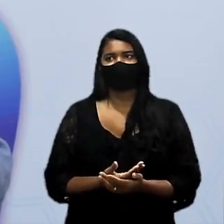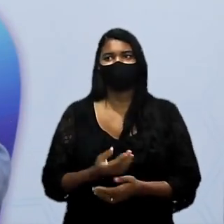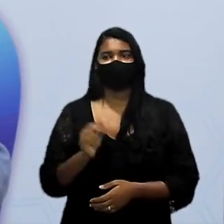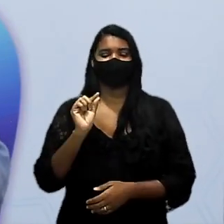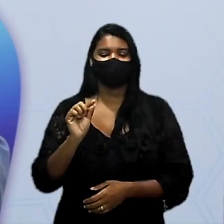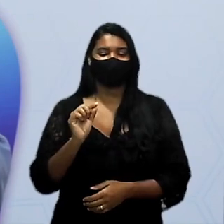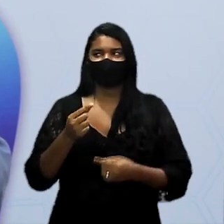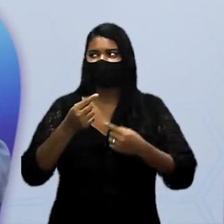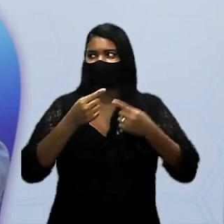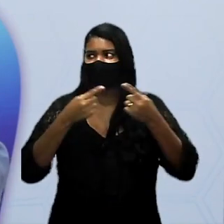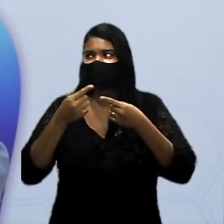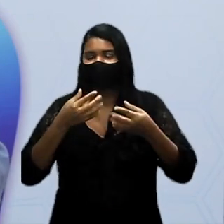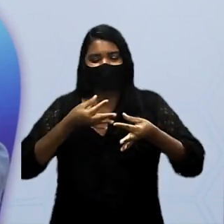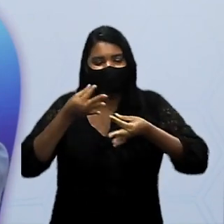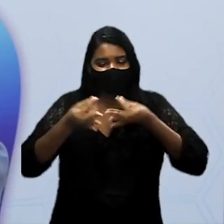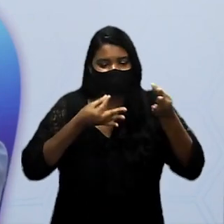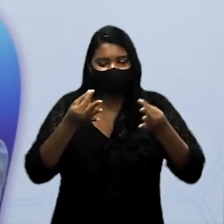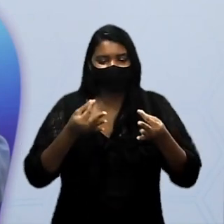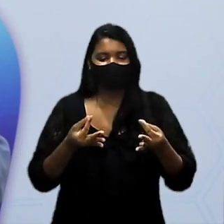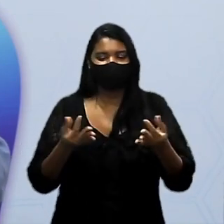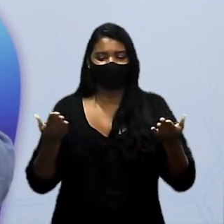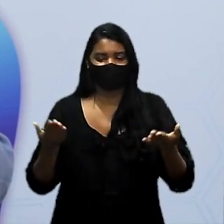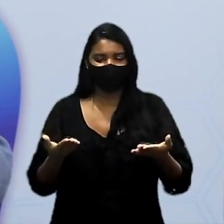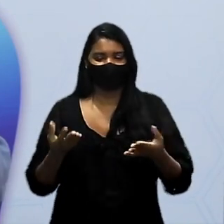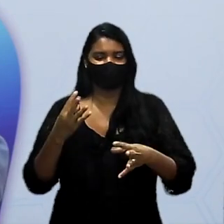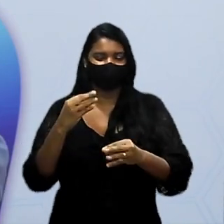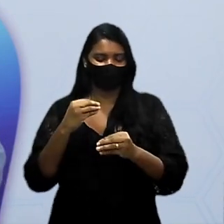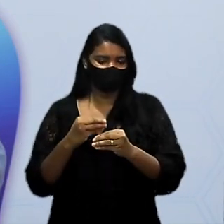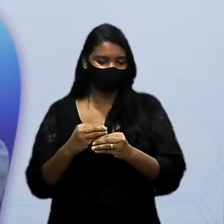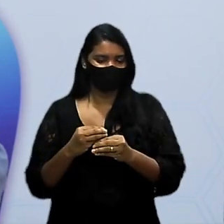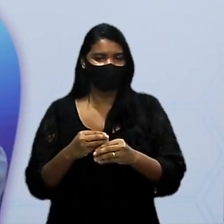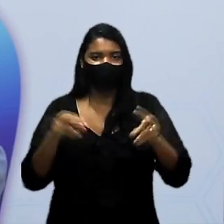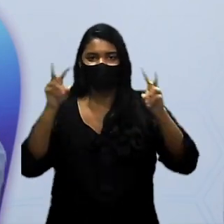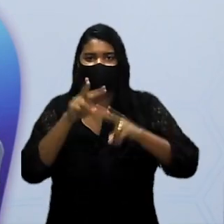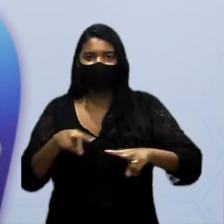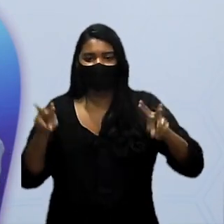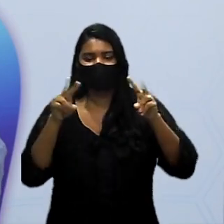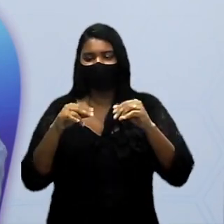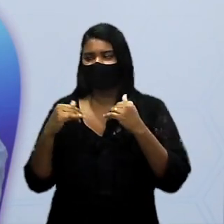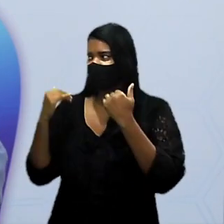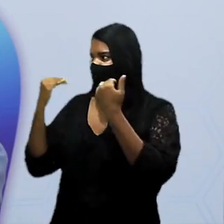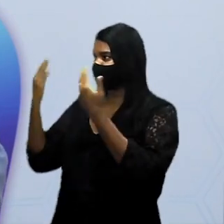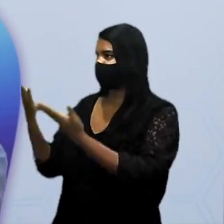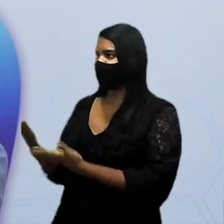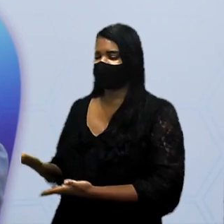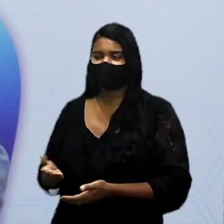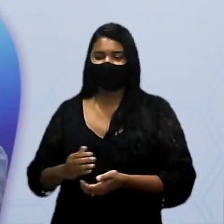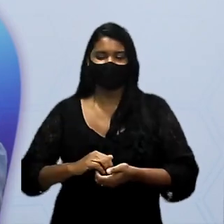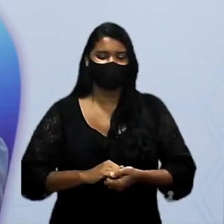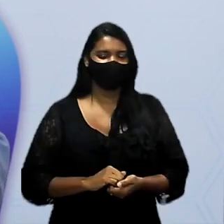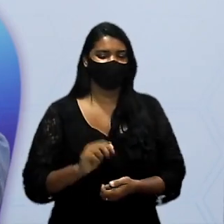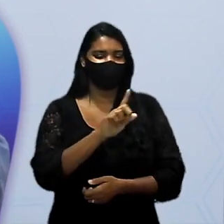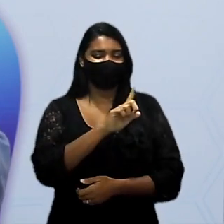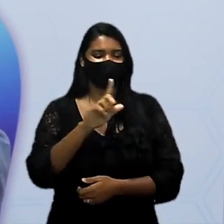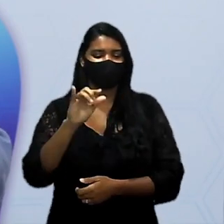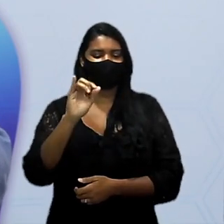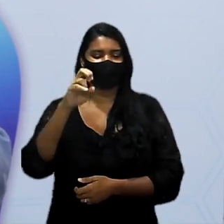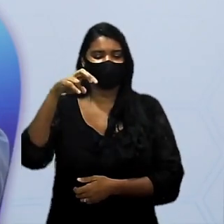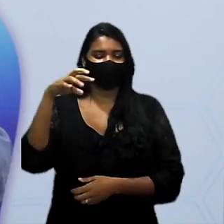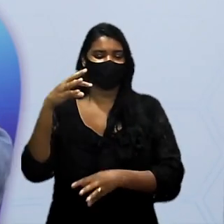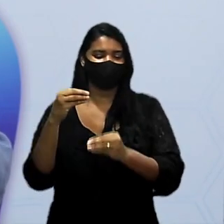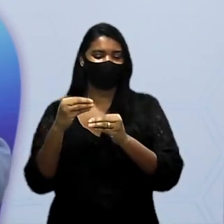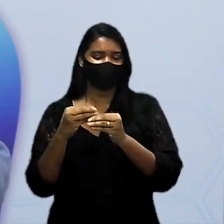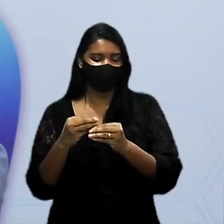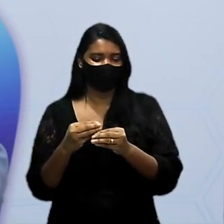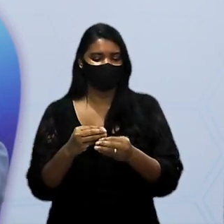gente vai discutir, que é a lógica digital, ele não segue essa visão linear. A gente vai ver isso daqui a pouco, tá? O processo de produção